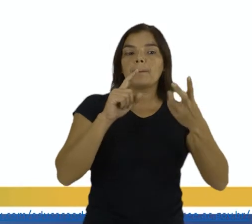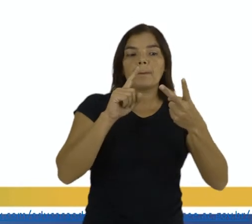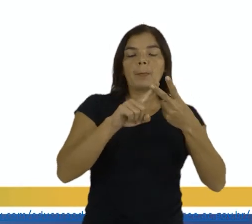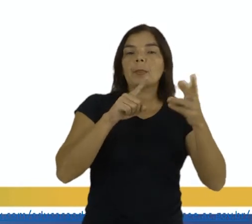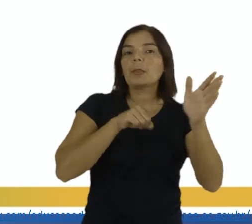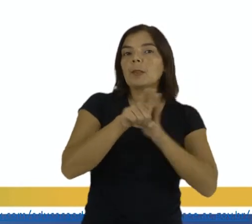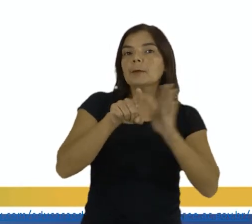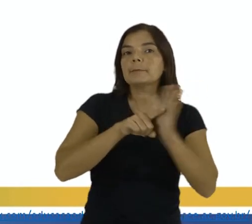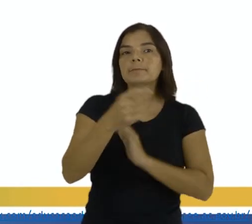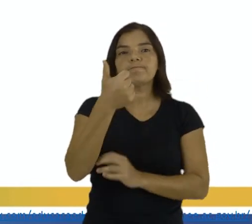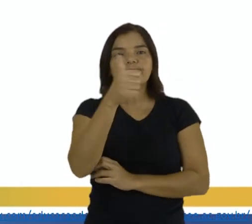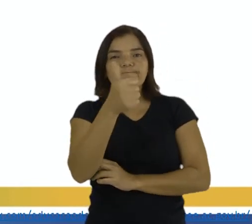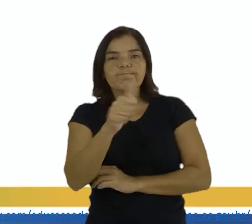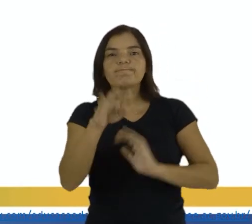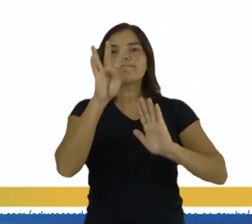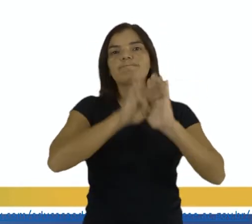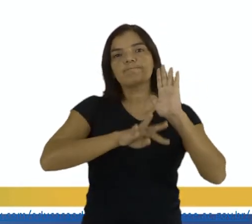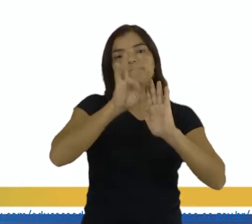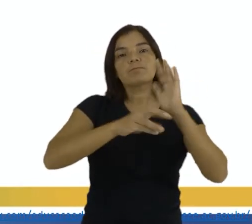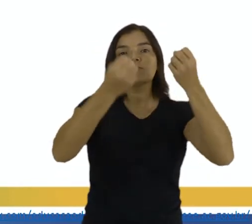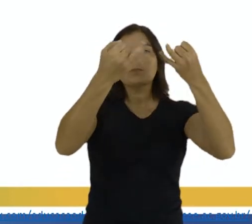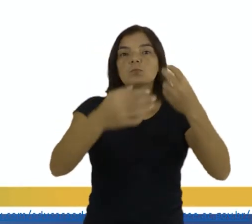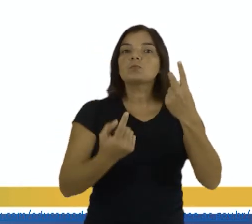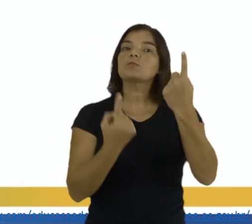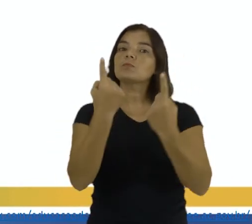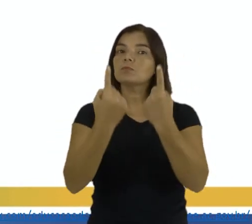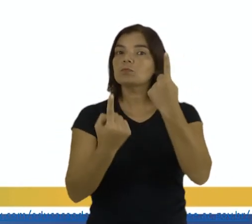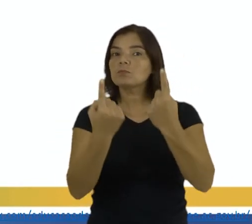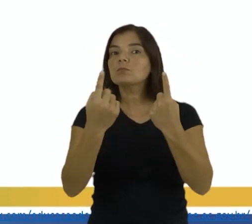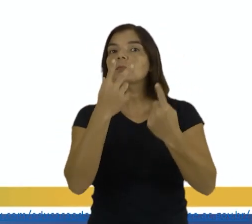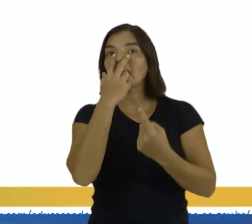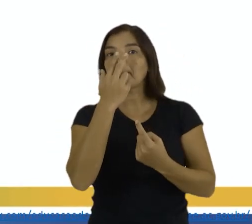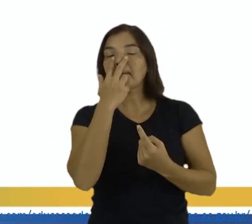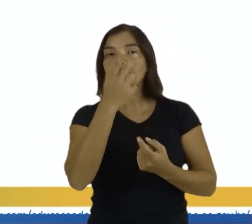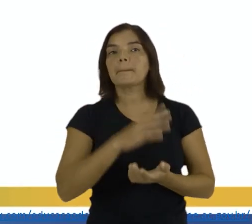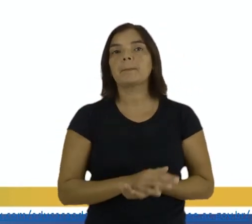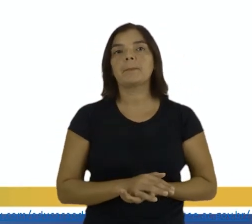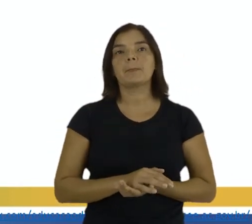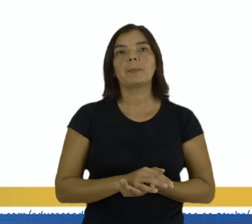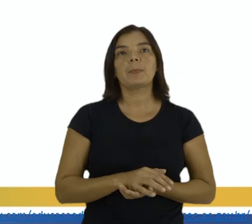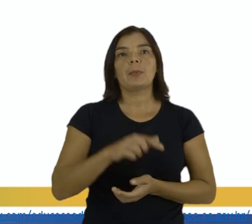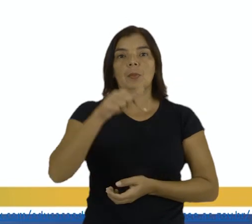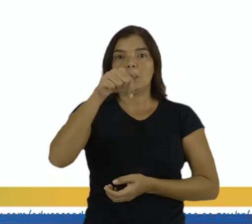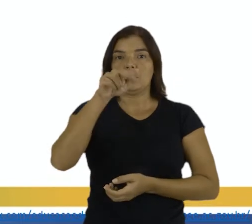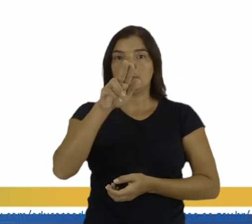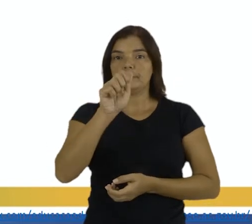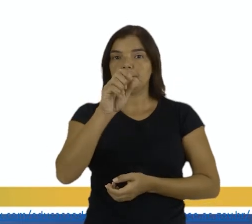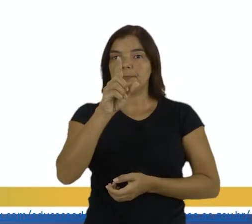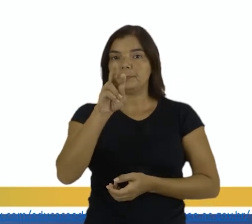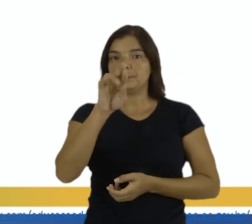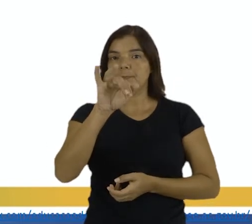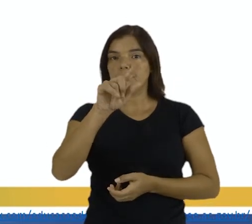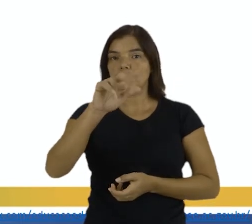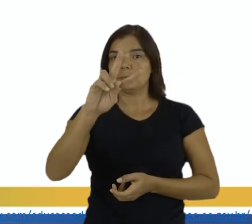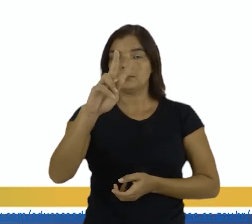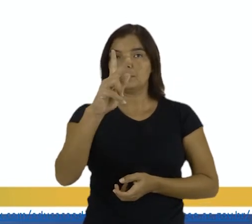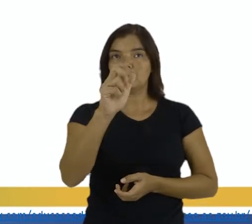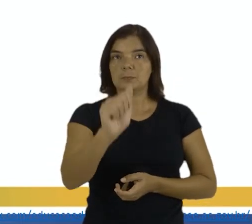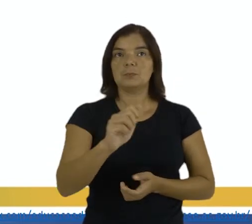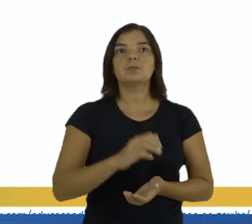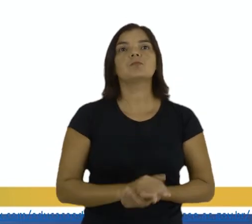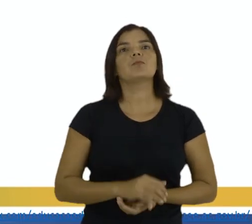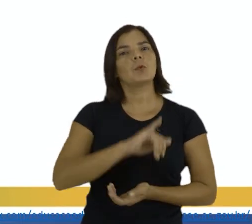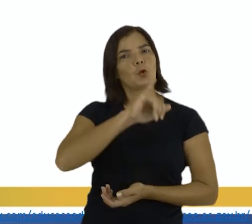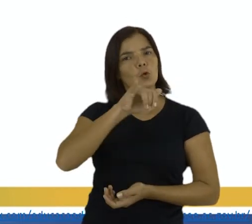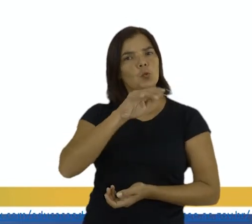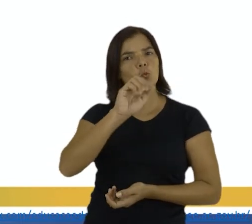2, analise textos e explique a semelhança entre eles. É o texto Quadrilha, de Carlos Drummond de Andrade.